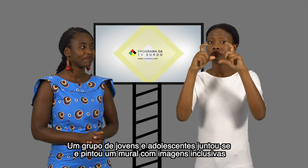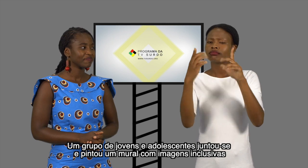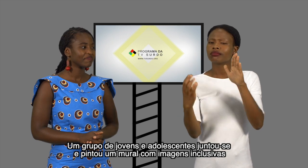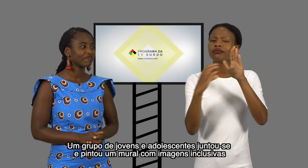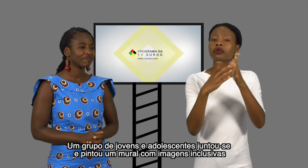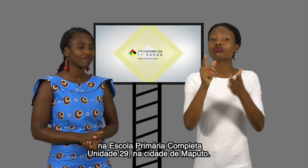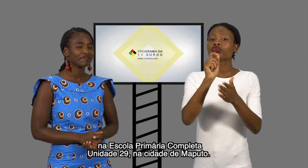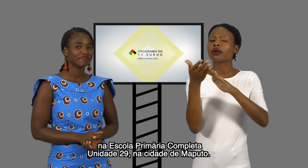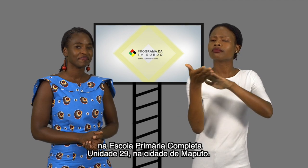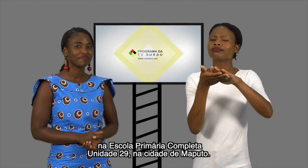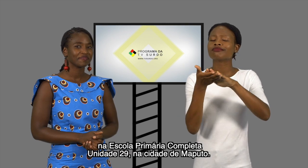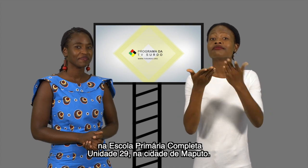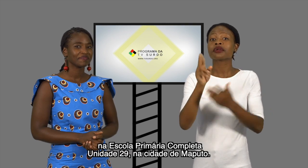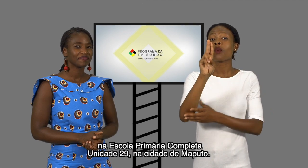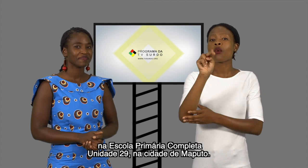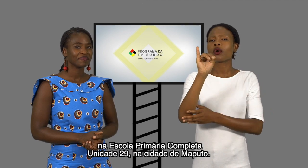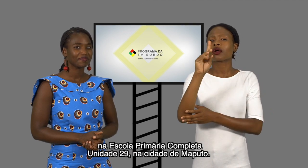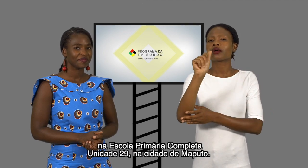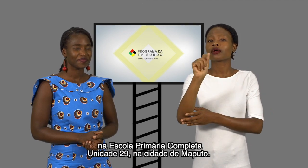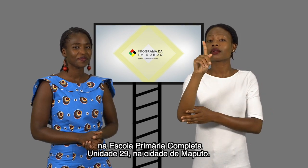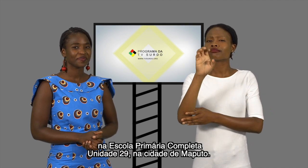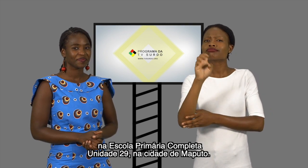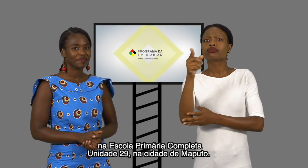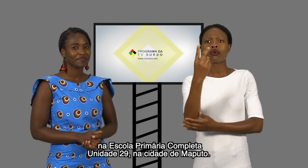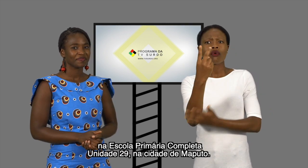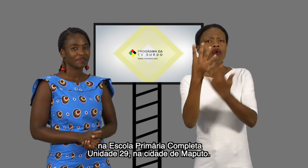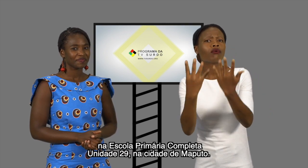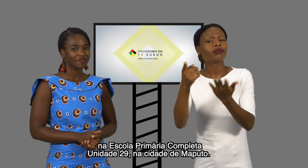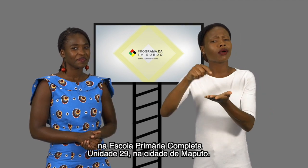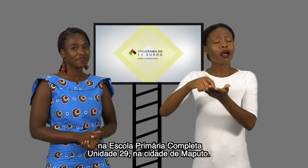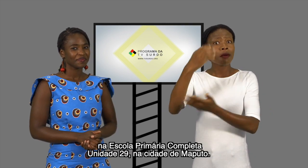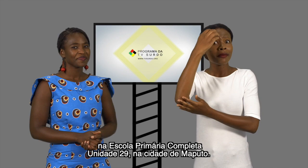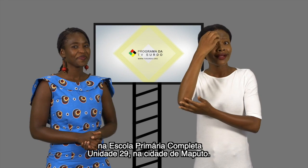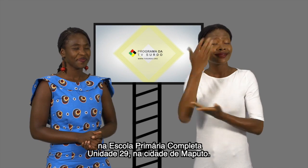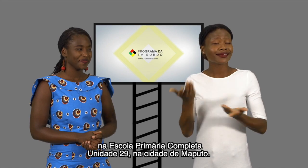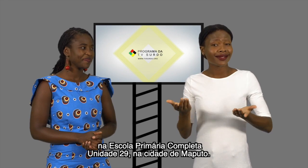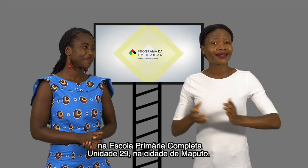inclusivas na Escola Primária Completa Unidade 29, na cidade de Maputo.